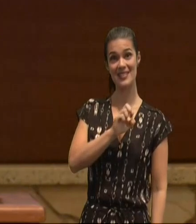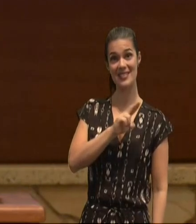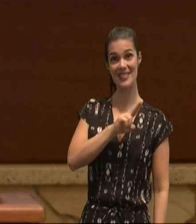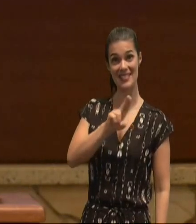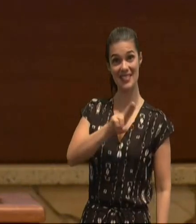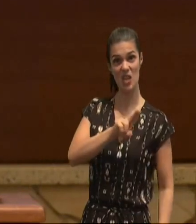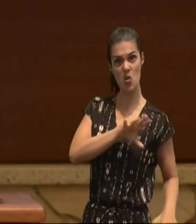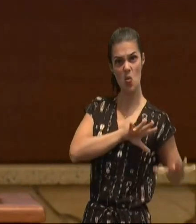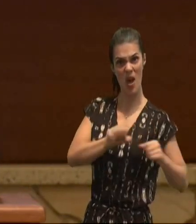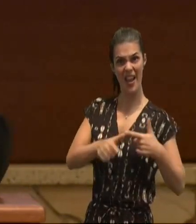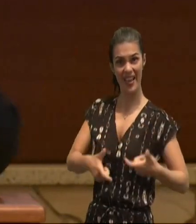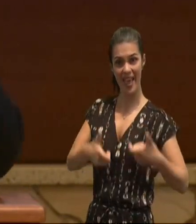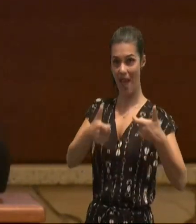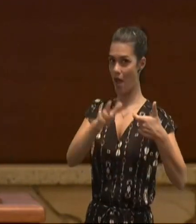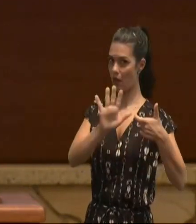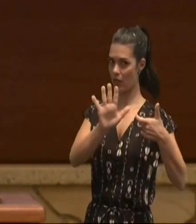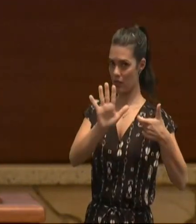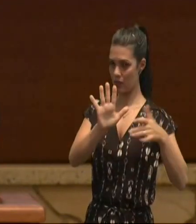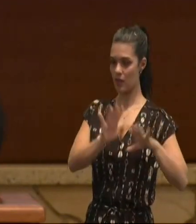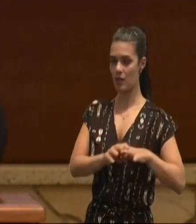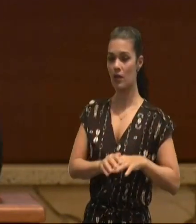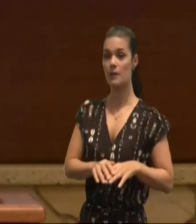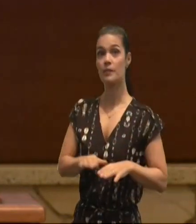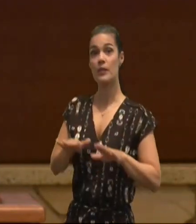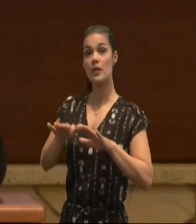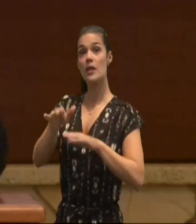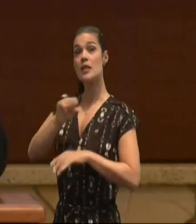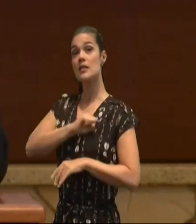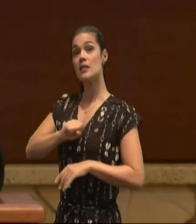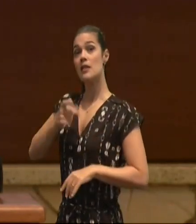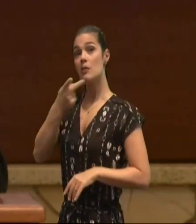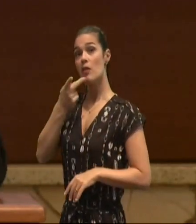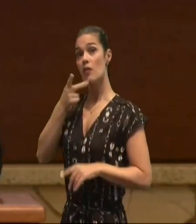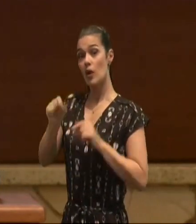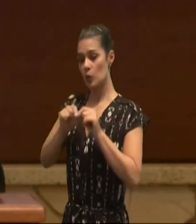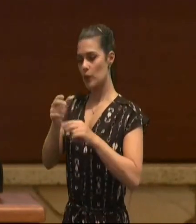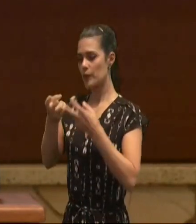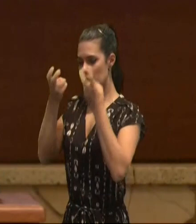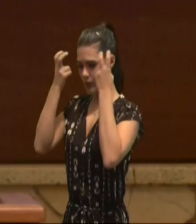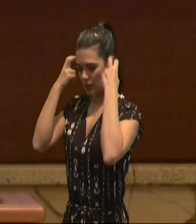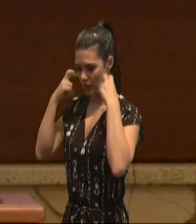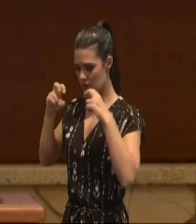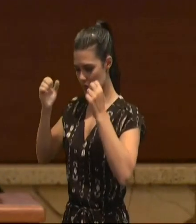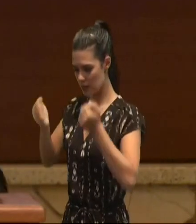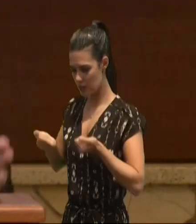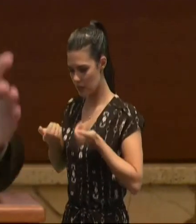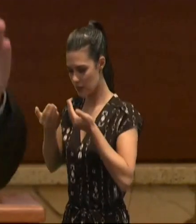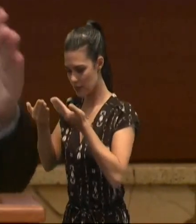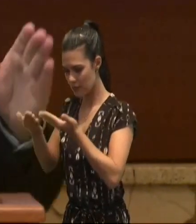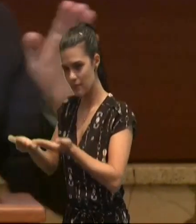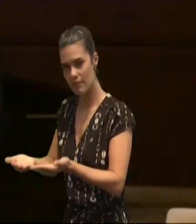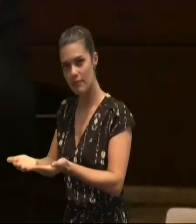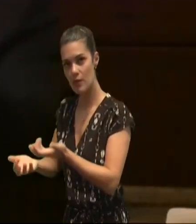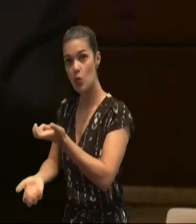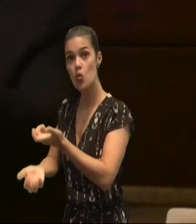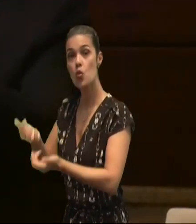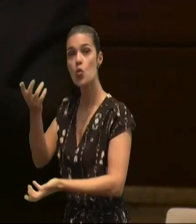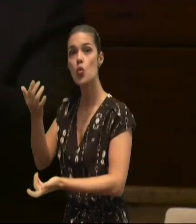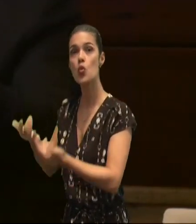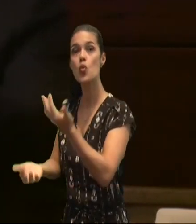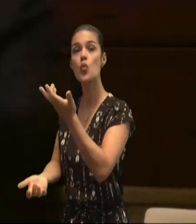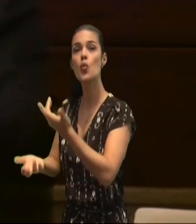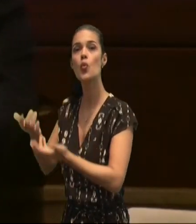estava cultuando e oferecendo ao Senhor aquilo que era para ser feito. Ou seja, não